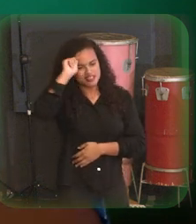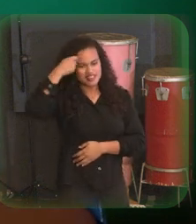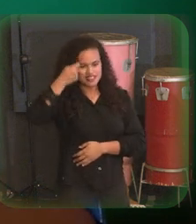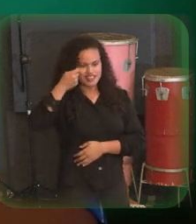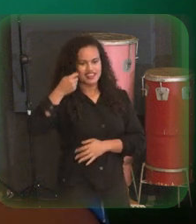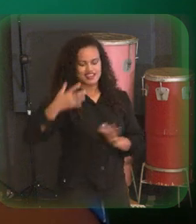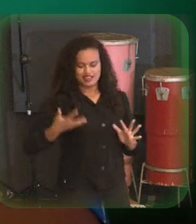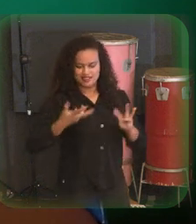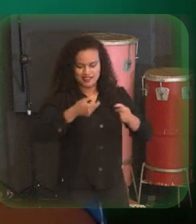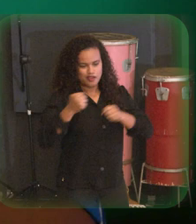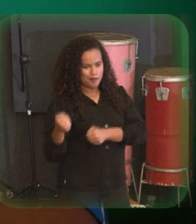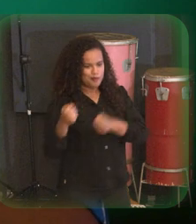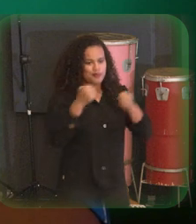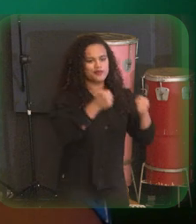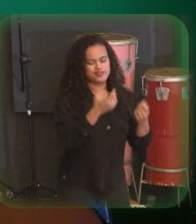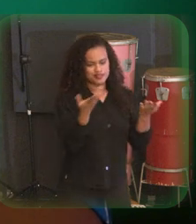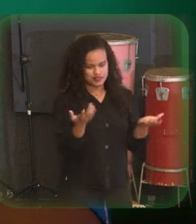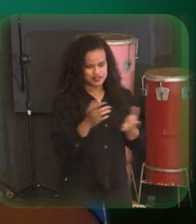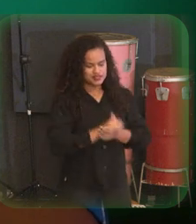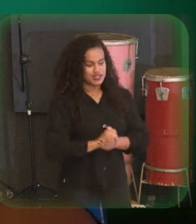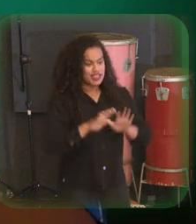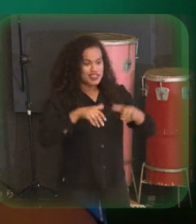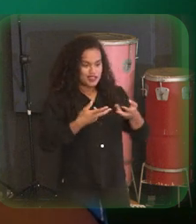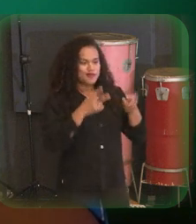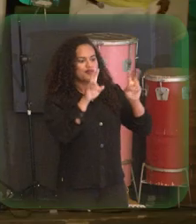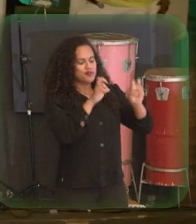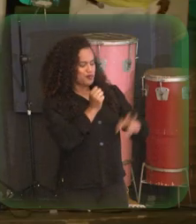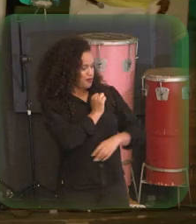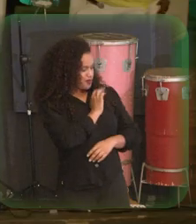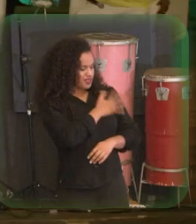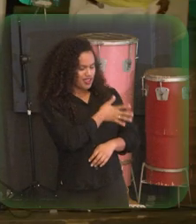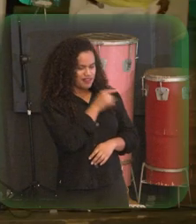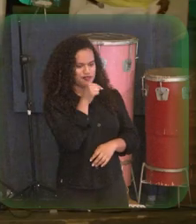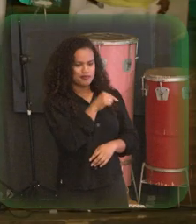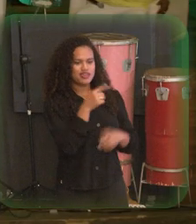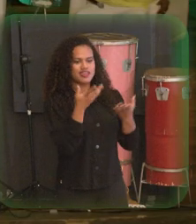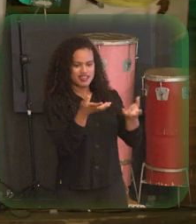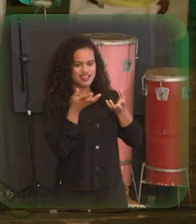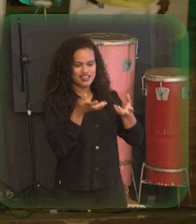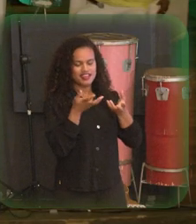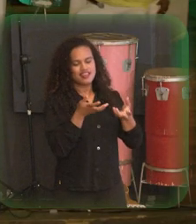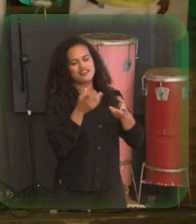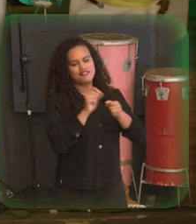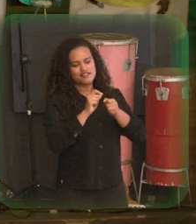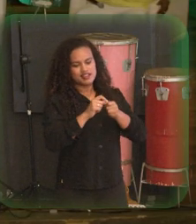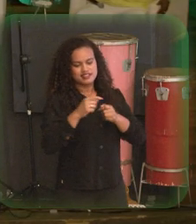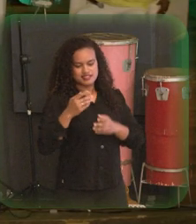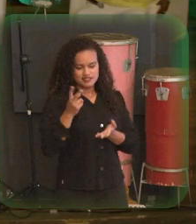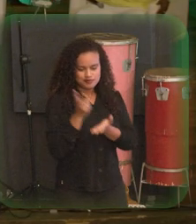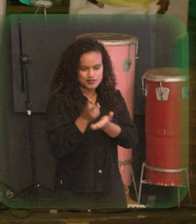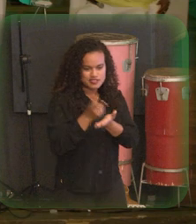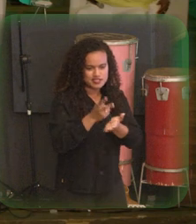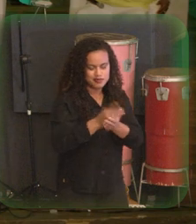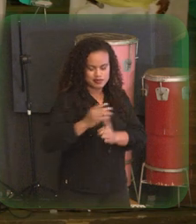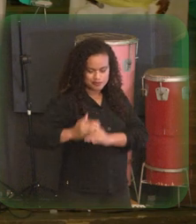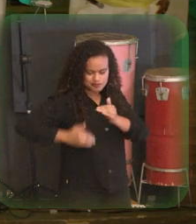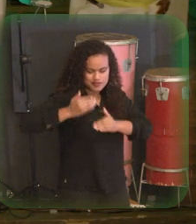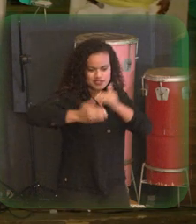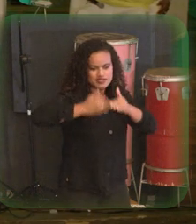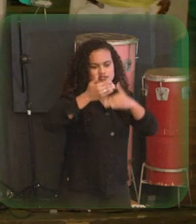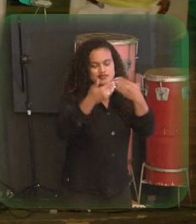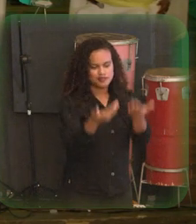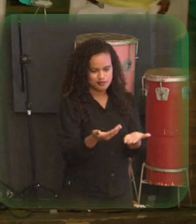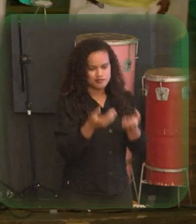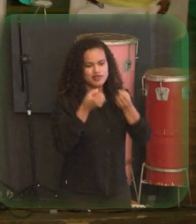Então, é sobre isso que o nosso IFPE se dispõe, né, a fazer a cada dia mais. A gente tem avançado, dando